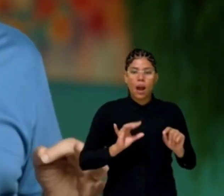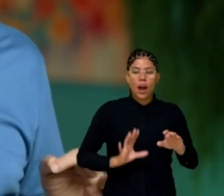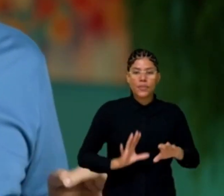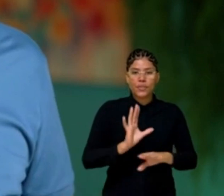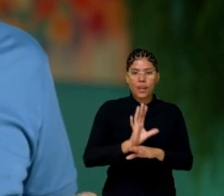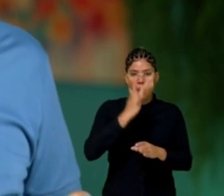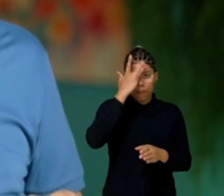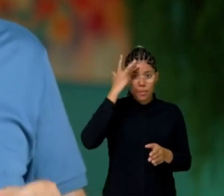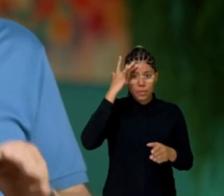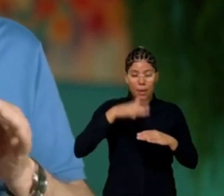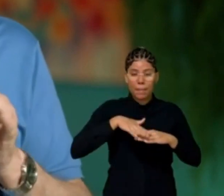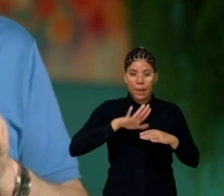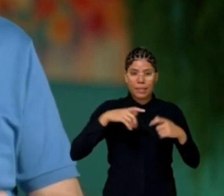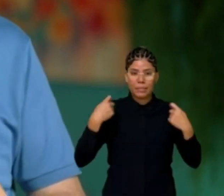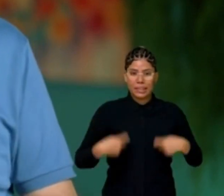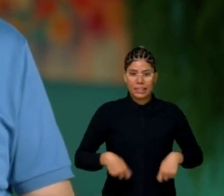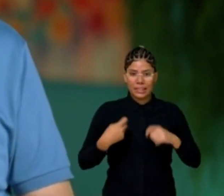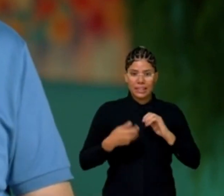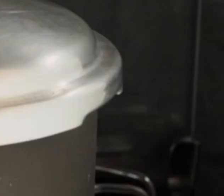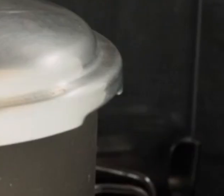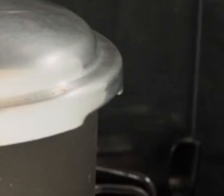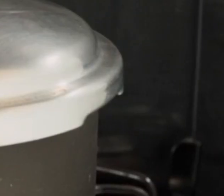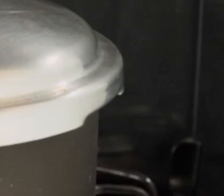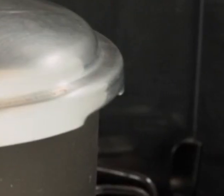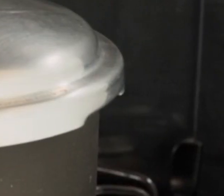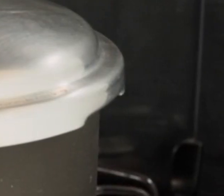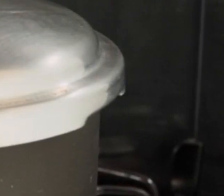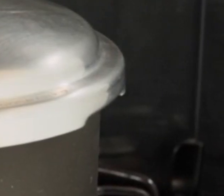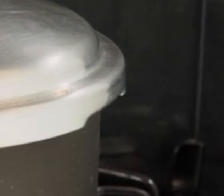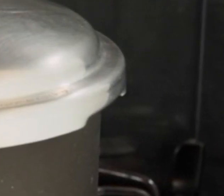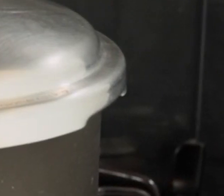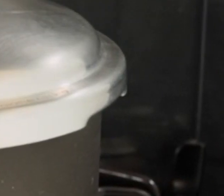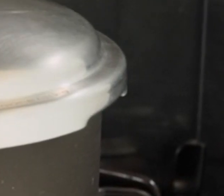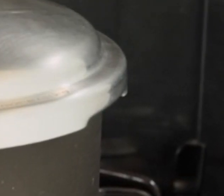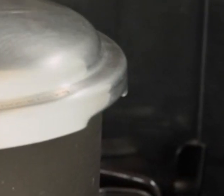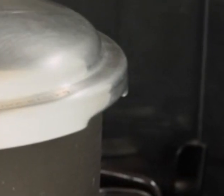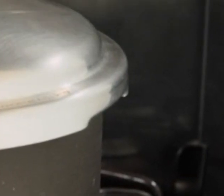vai beneficiar a quem mais precisa.